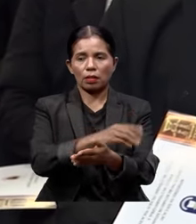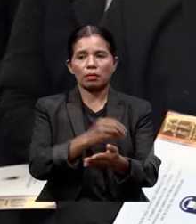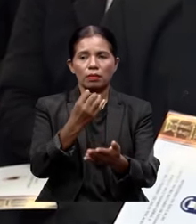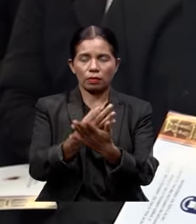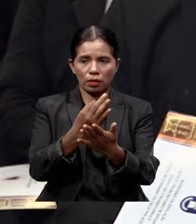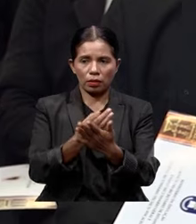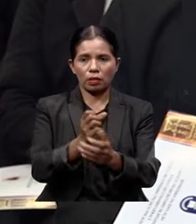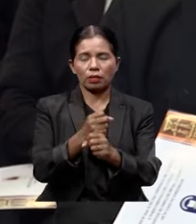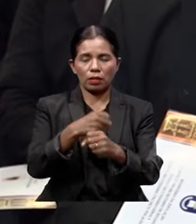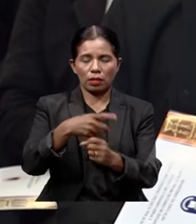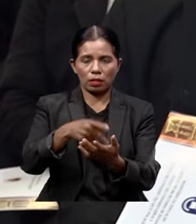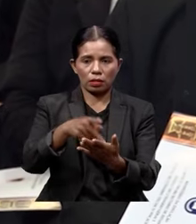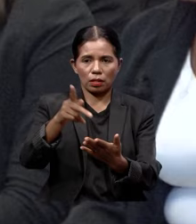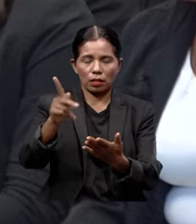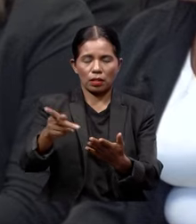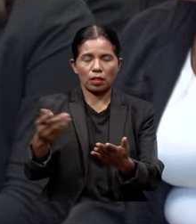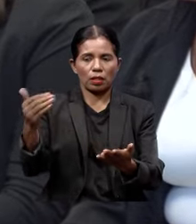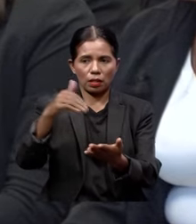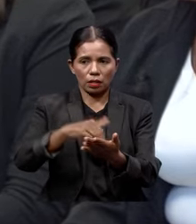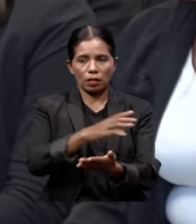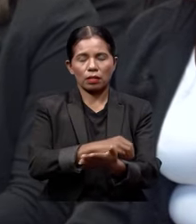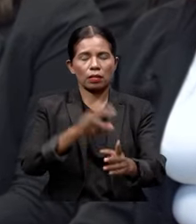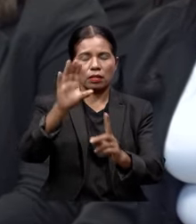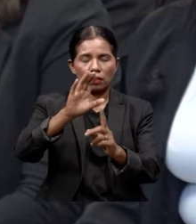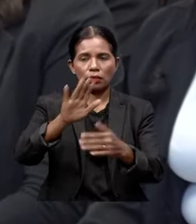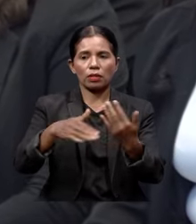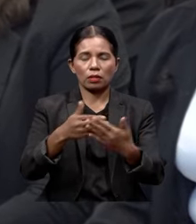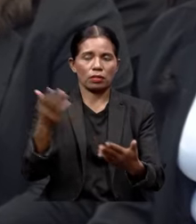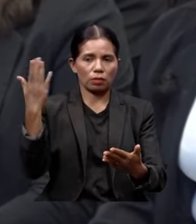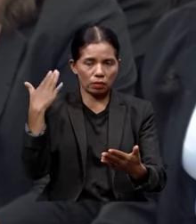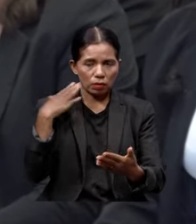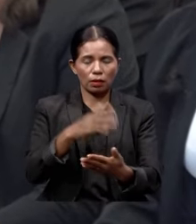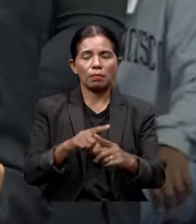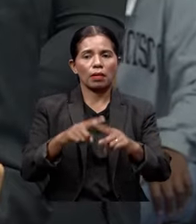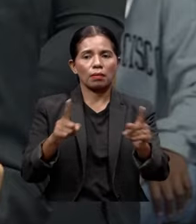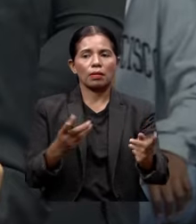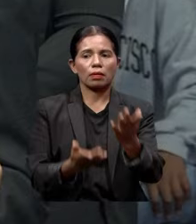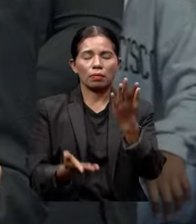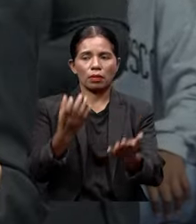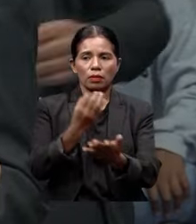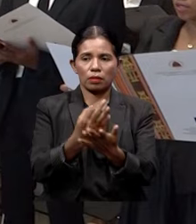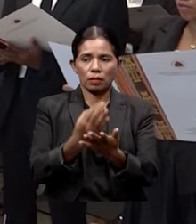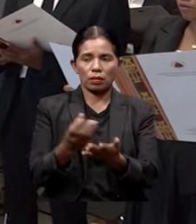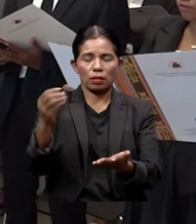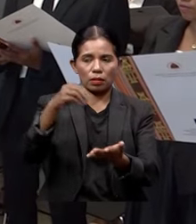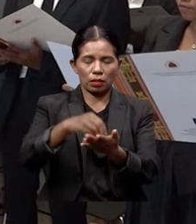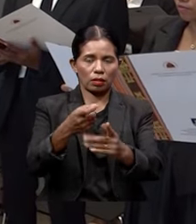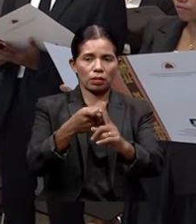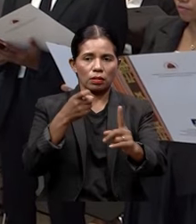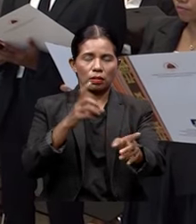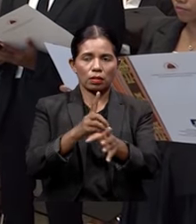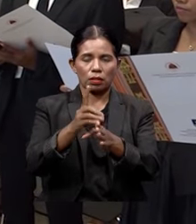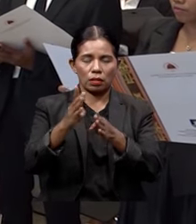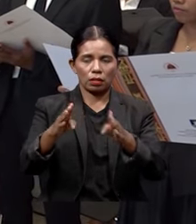finanças, atorralo pagamento retroativo para cargo chefia cessante Sira, mas bem depende do orçamento nebe previsto se parte